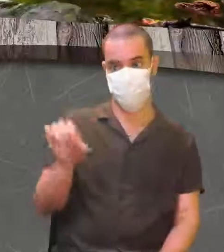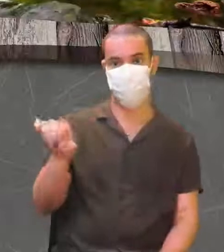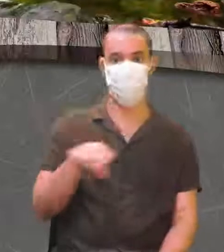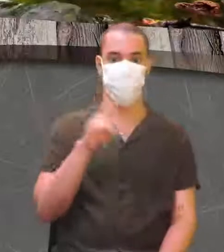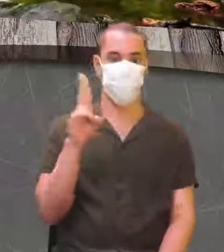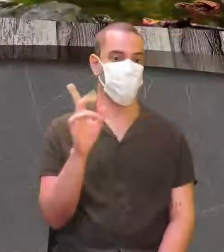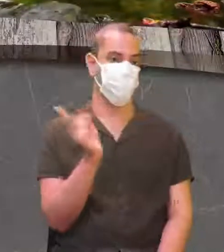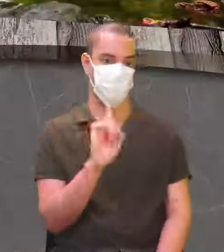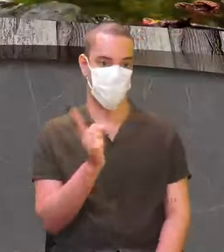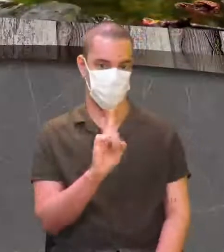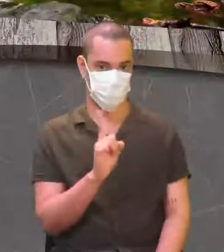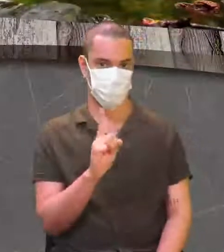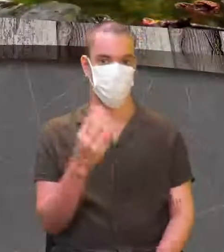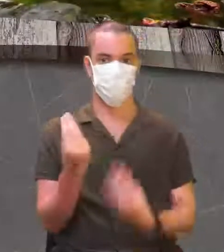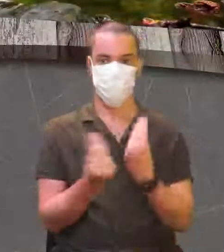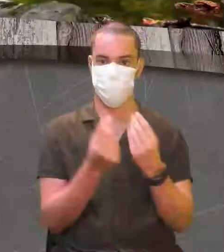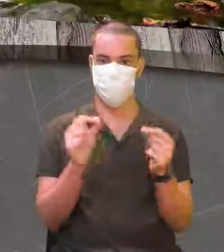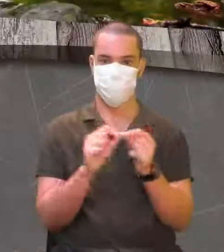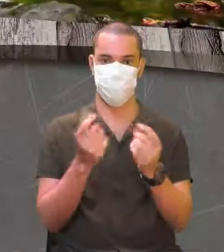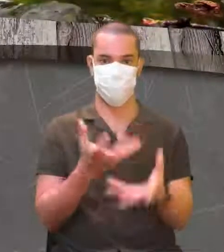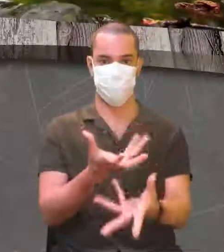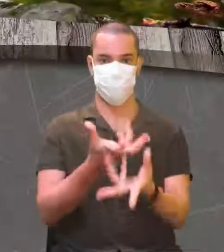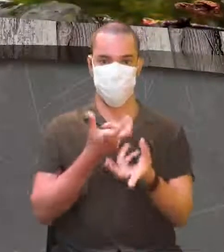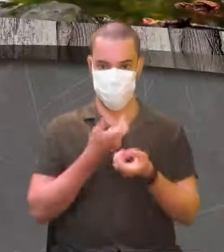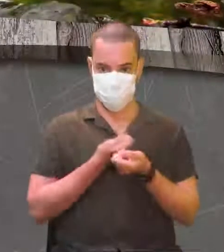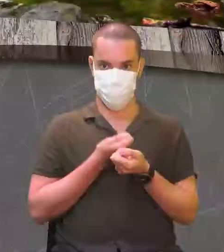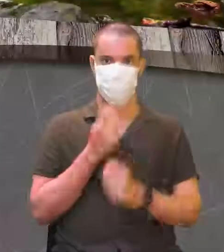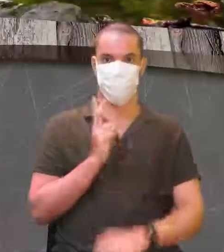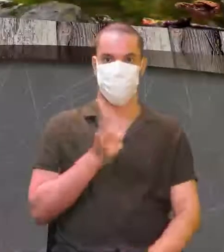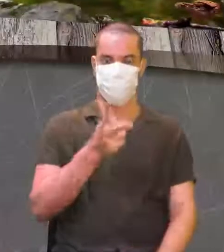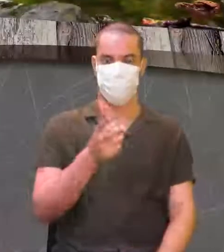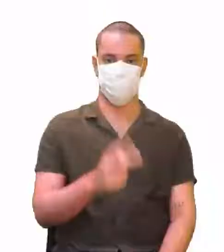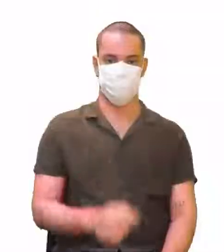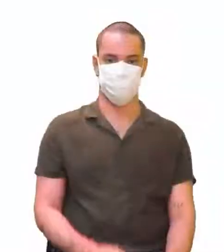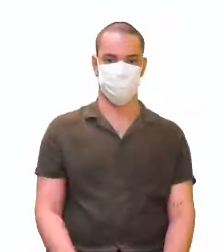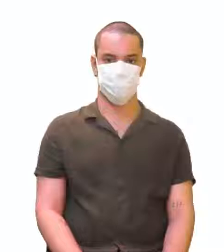com o tipo de sangue dele ou se ele não vai poder receber o teu sangue. Vamos para a tela?